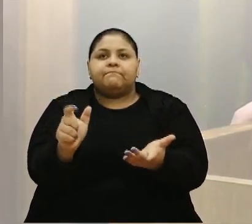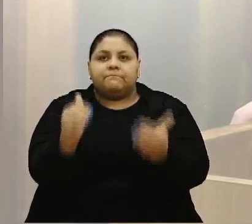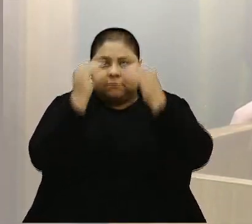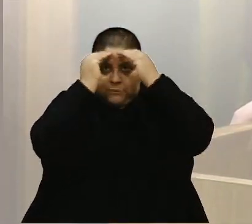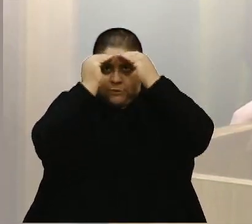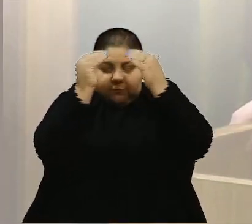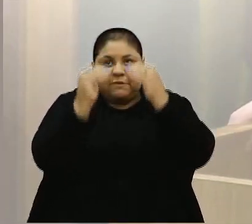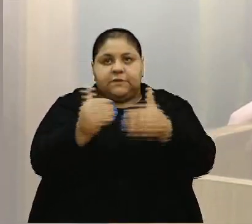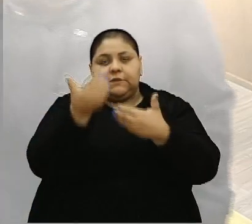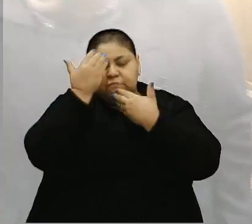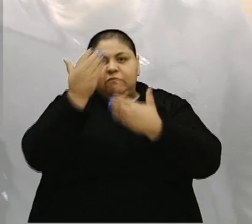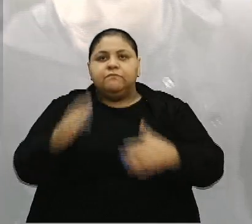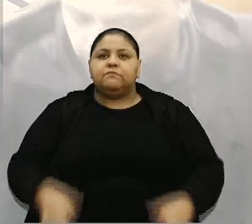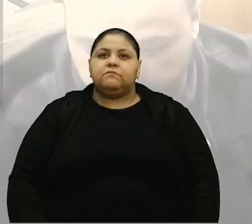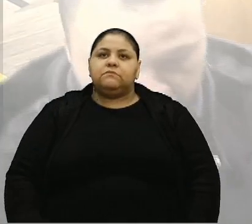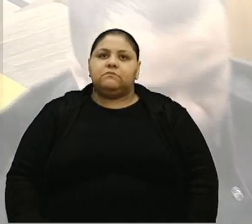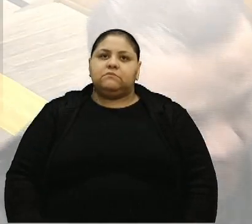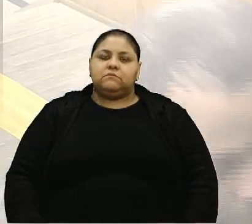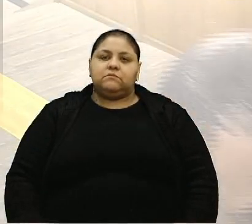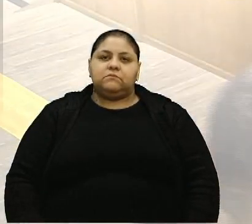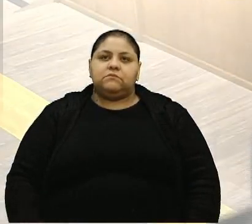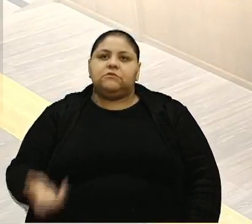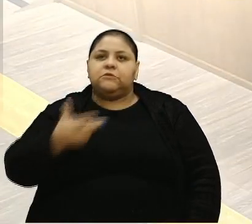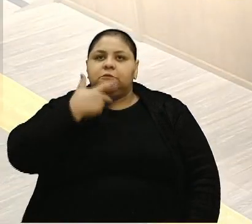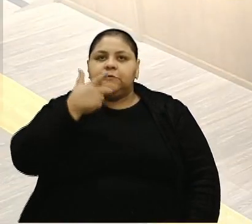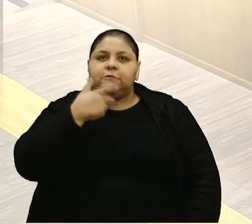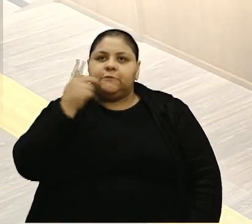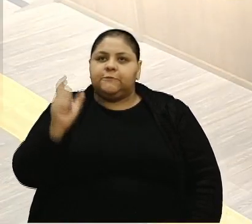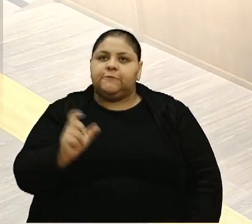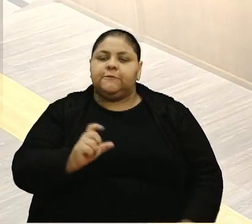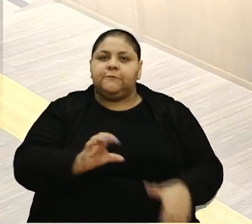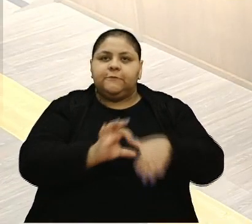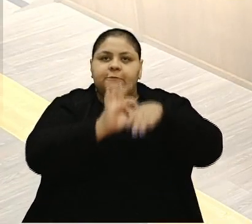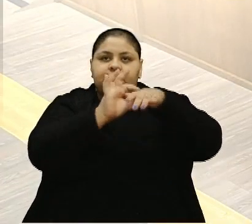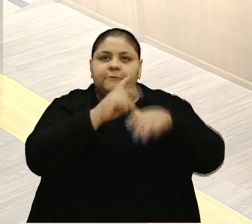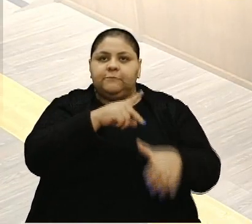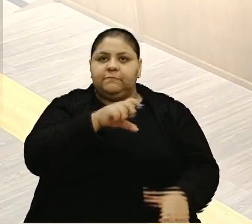cumprida. Muito obrigado. Declaração de líder, bancada do PSD na tribuna.